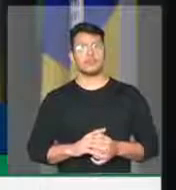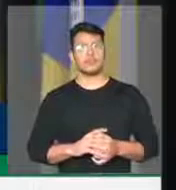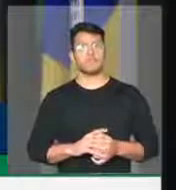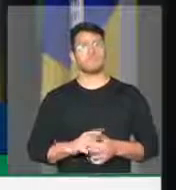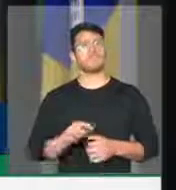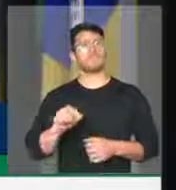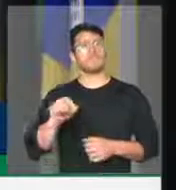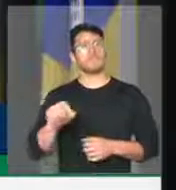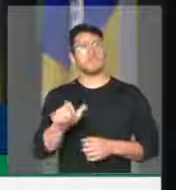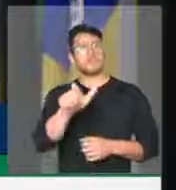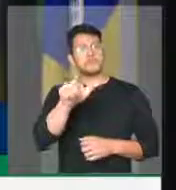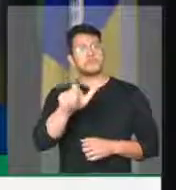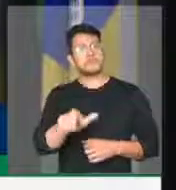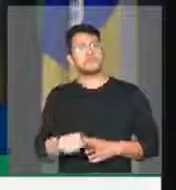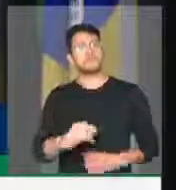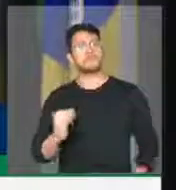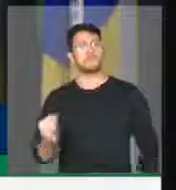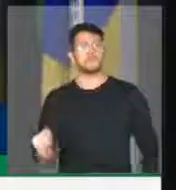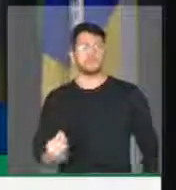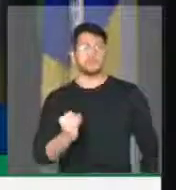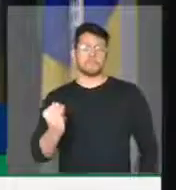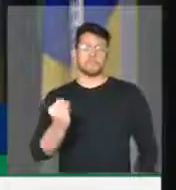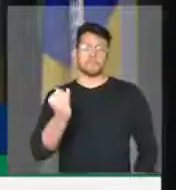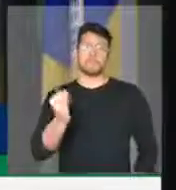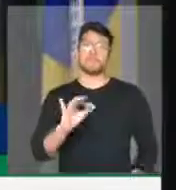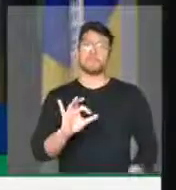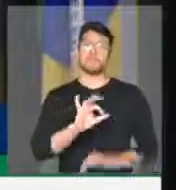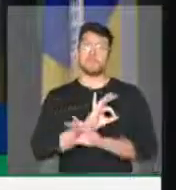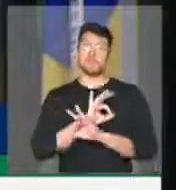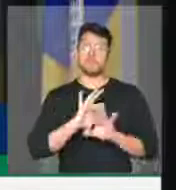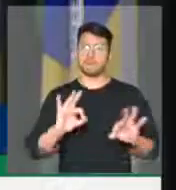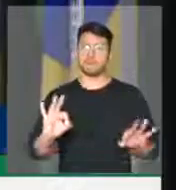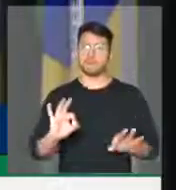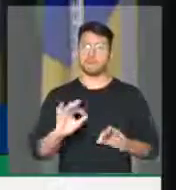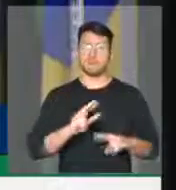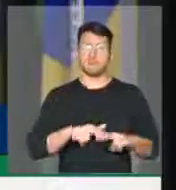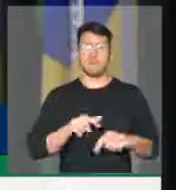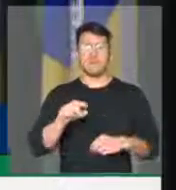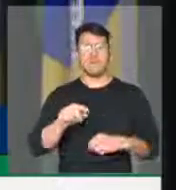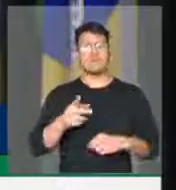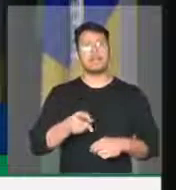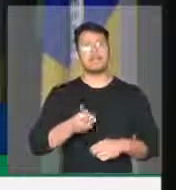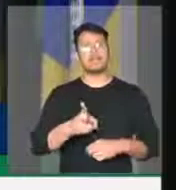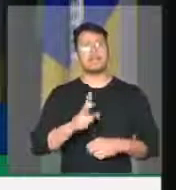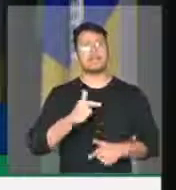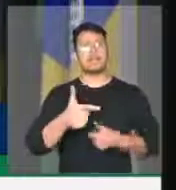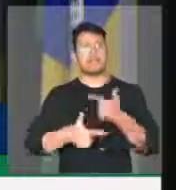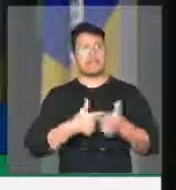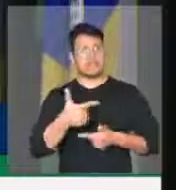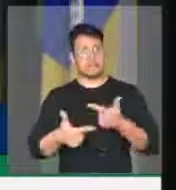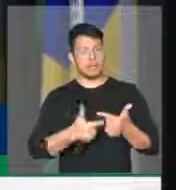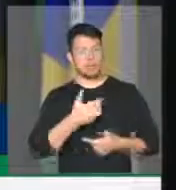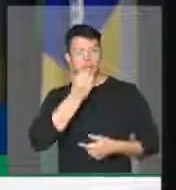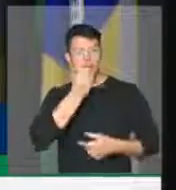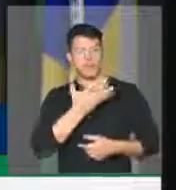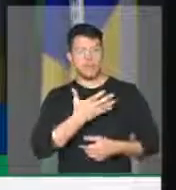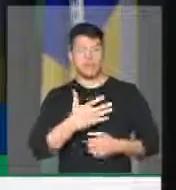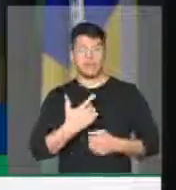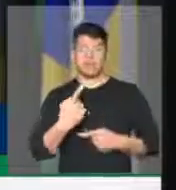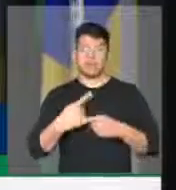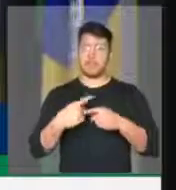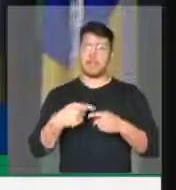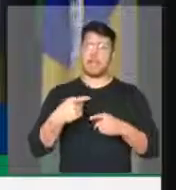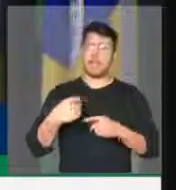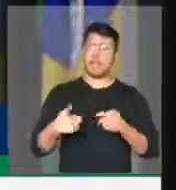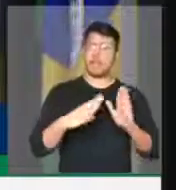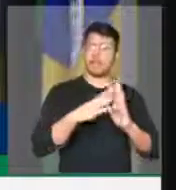tão importante como foi a indicação de Maria Cristina Peduzzi, até porque era um modelo